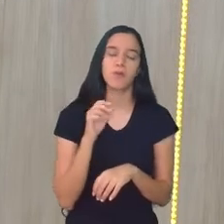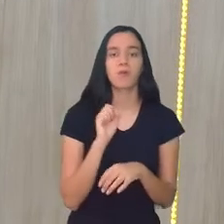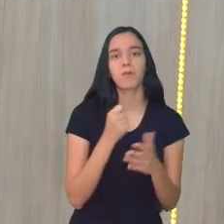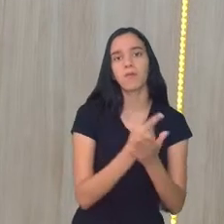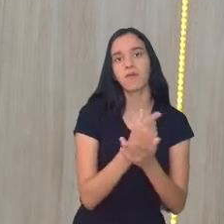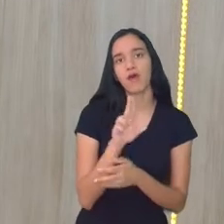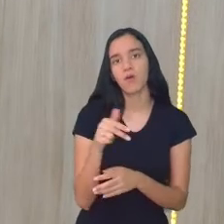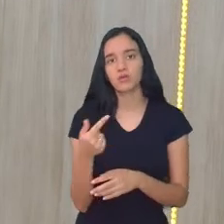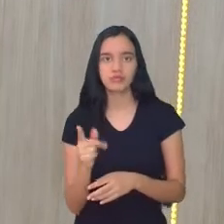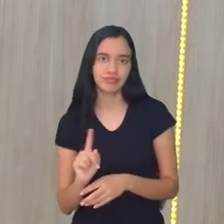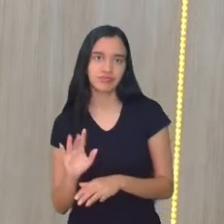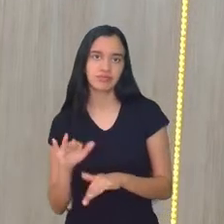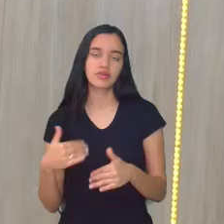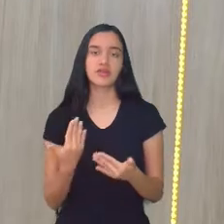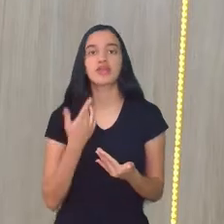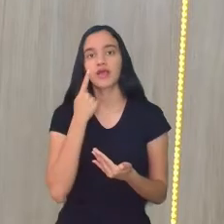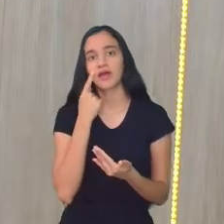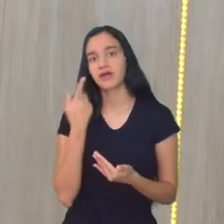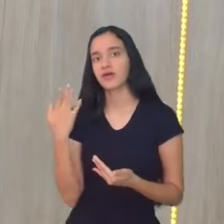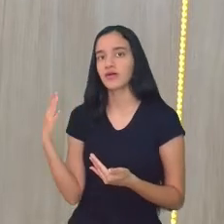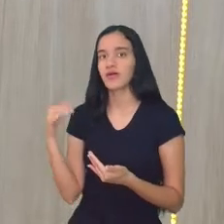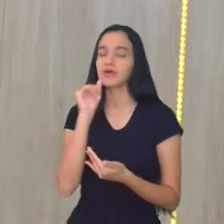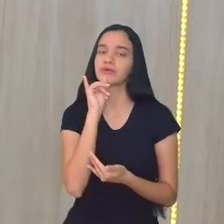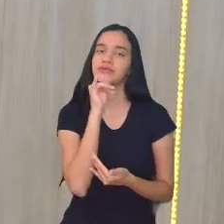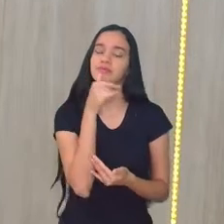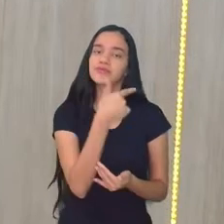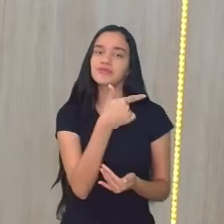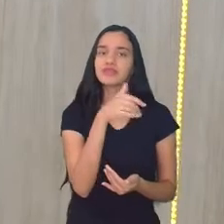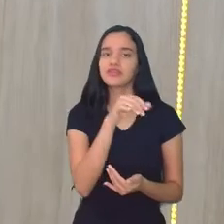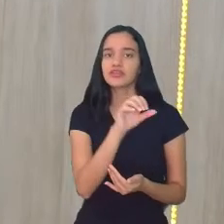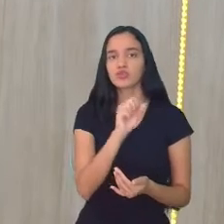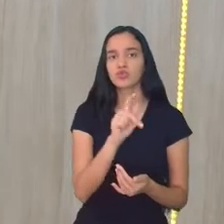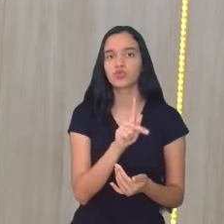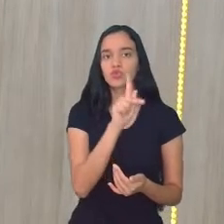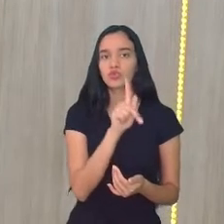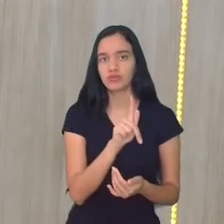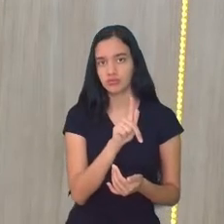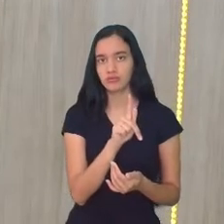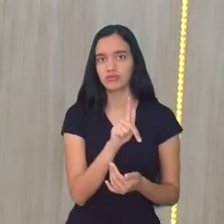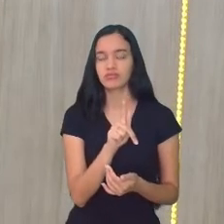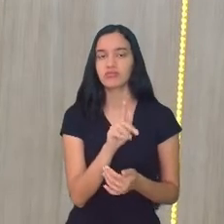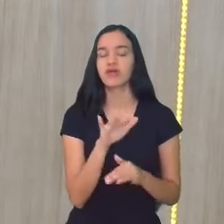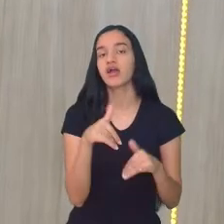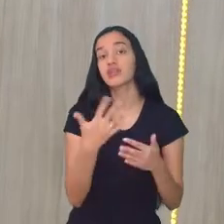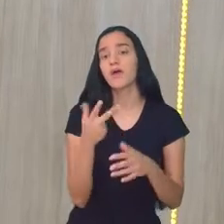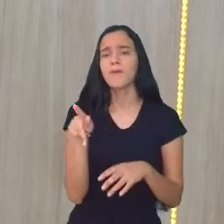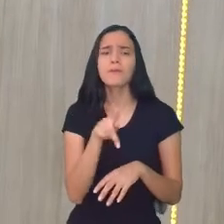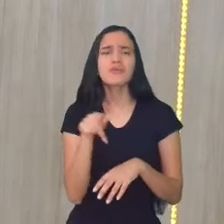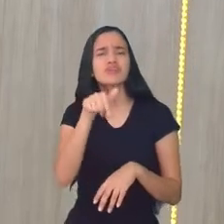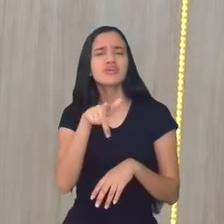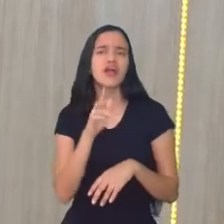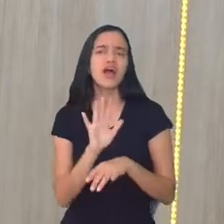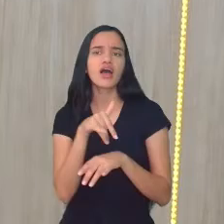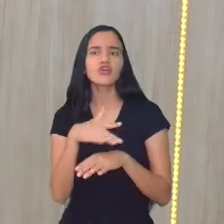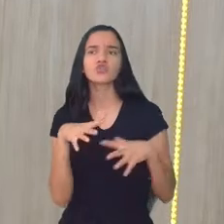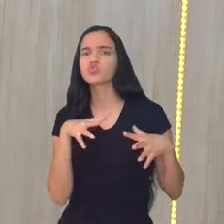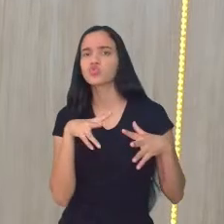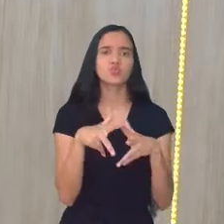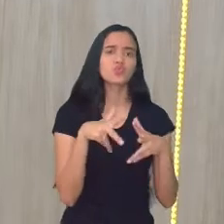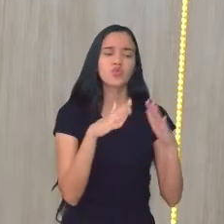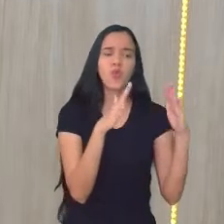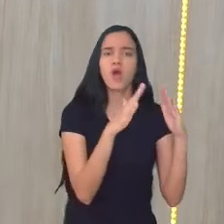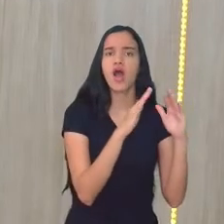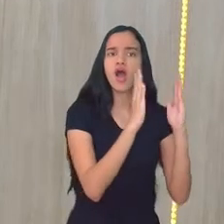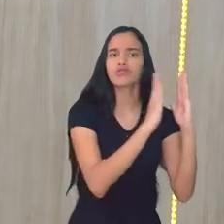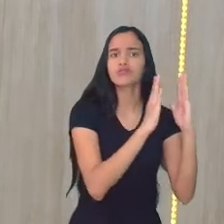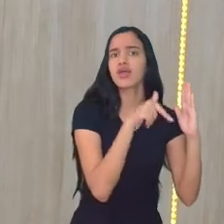menor. Então, e o exemplo, 28 quilos. Professora, a senhora botou tudo na mesma